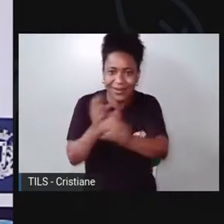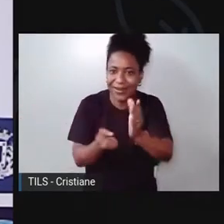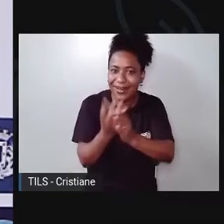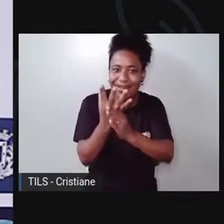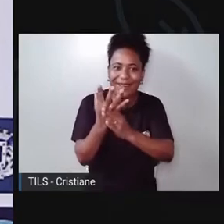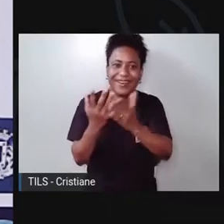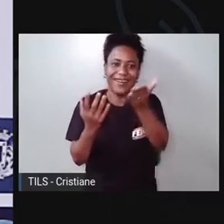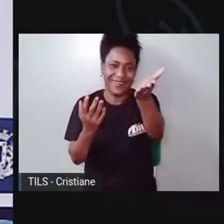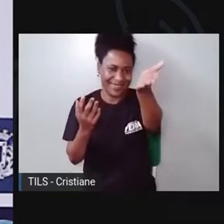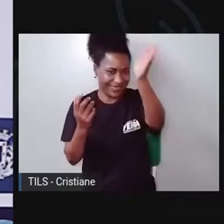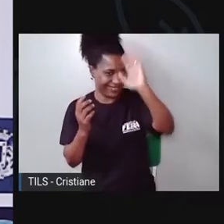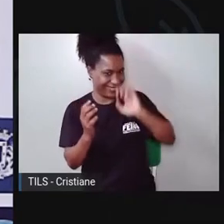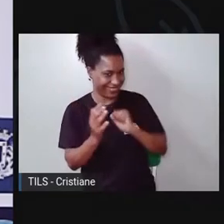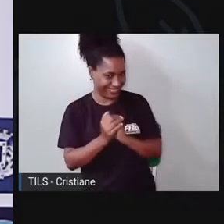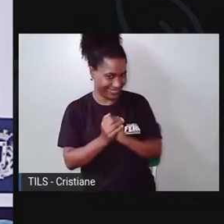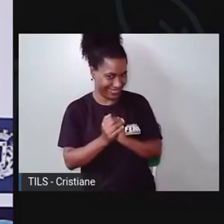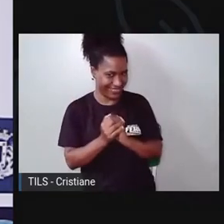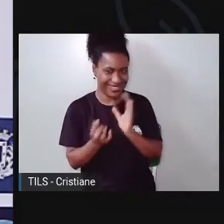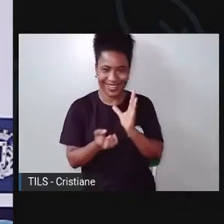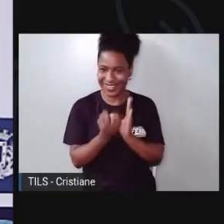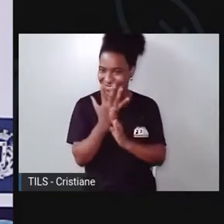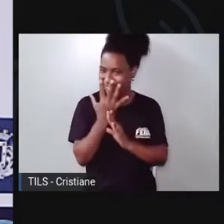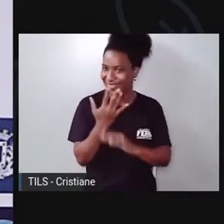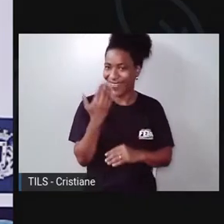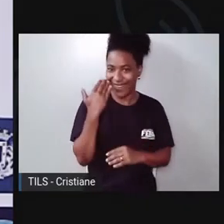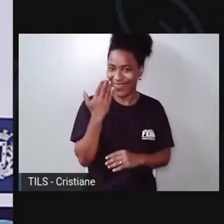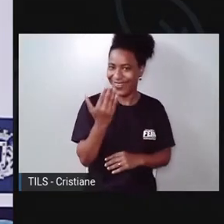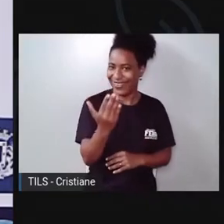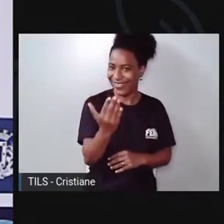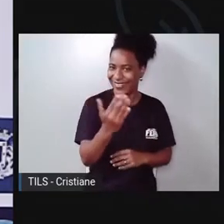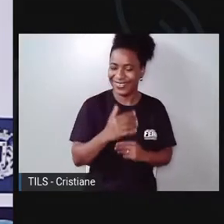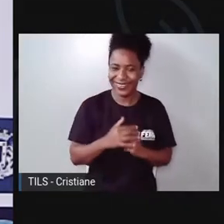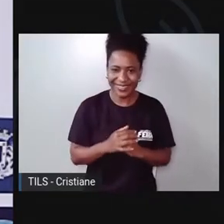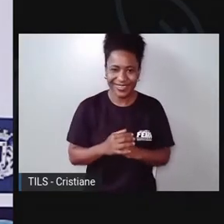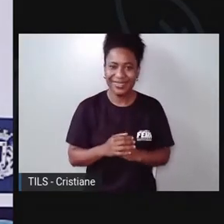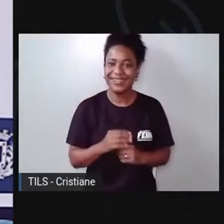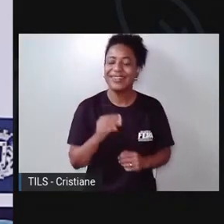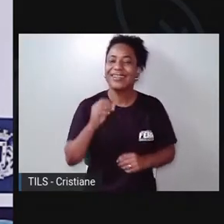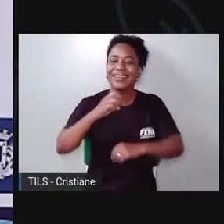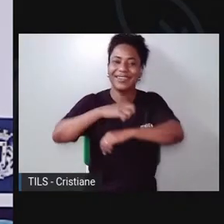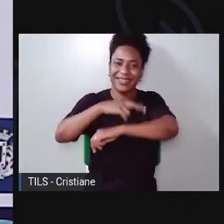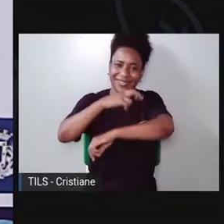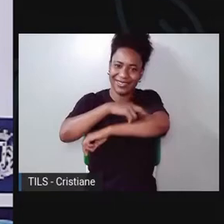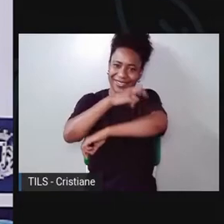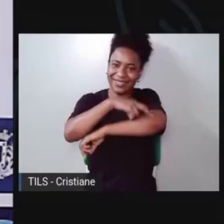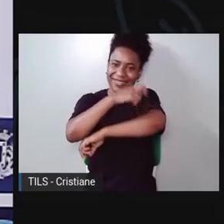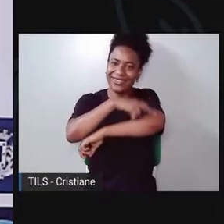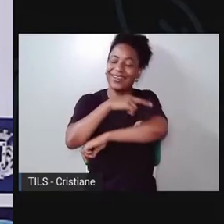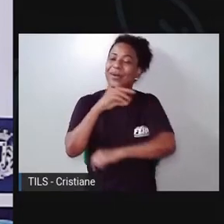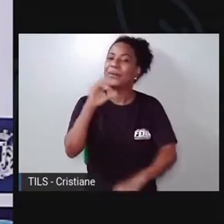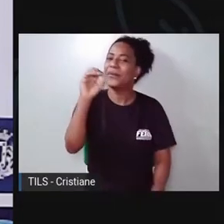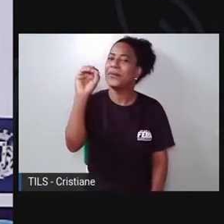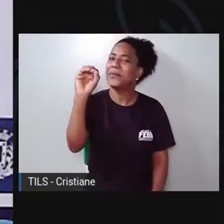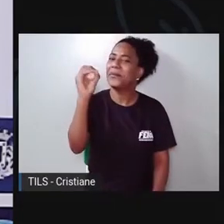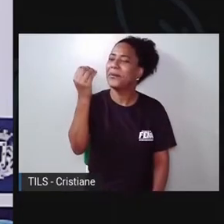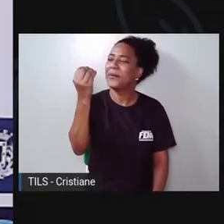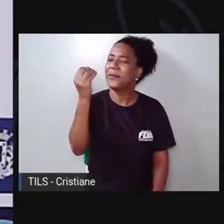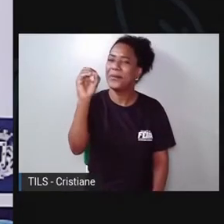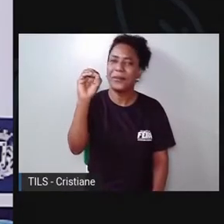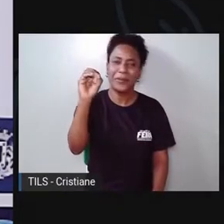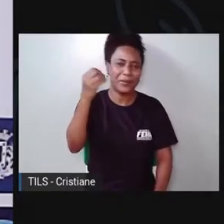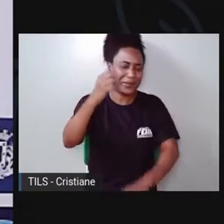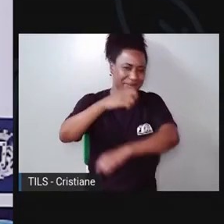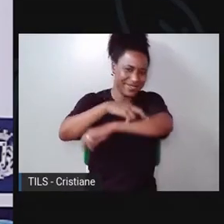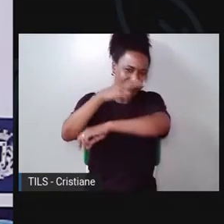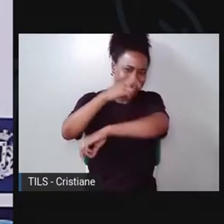volta aqui apareceu e aí meninada o quem é que foi o grilo em eu